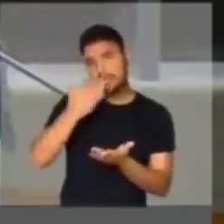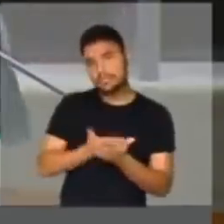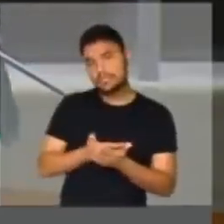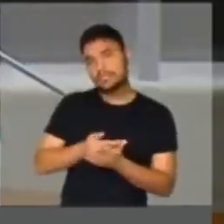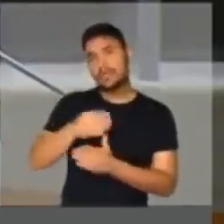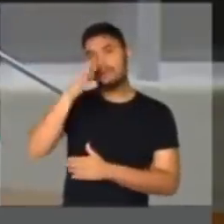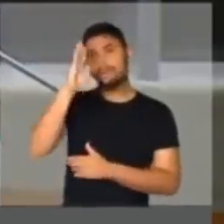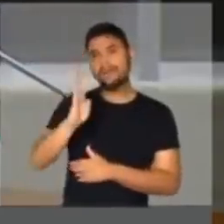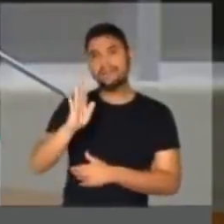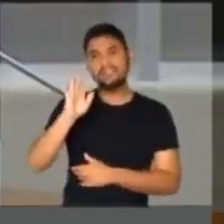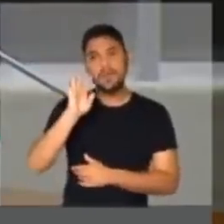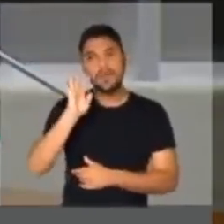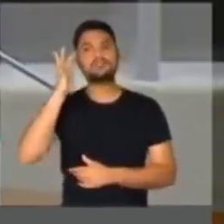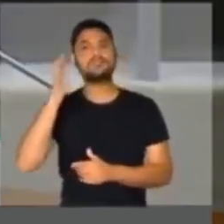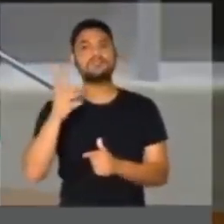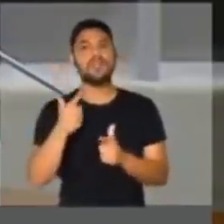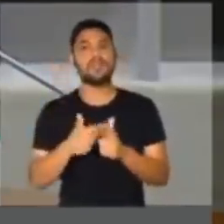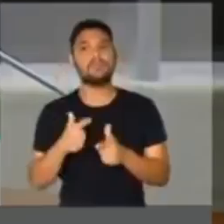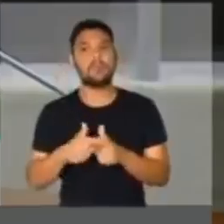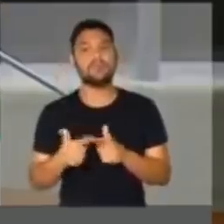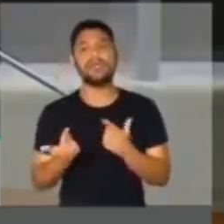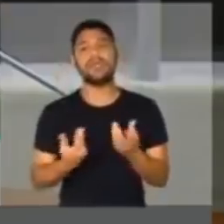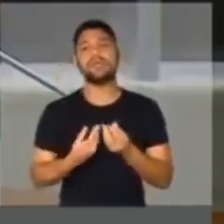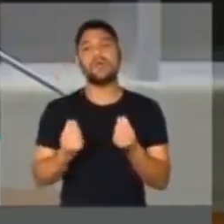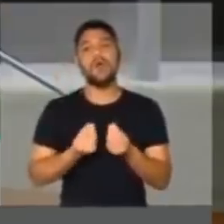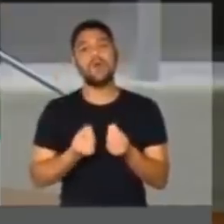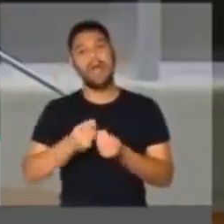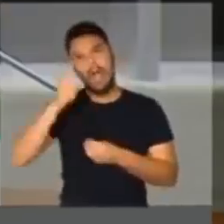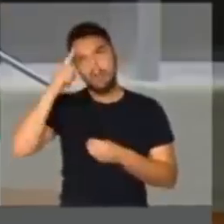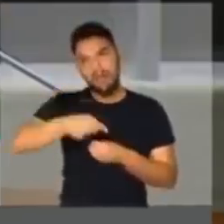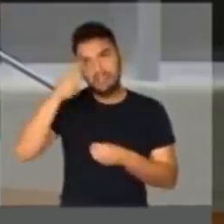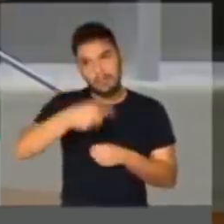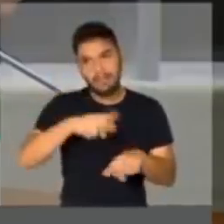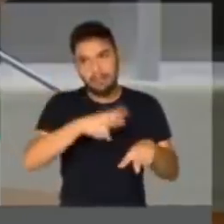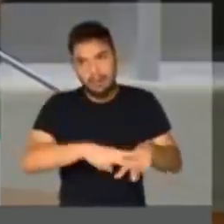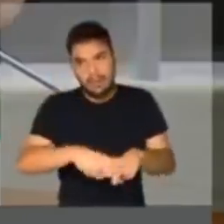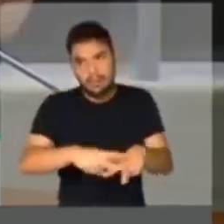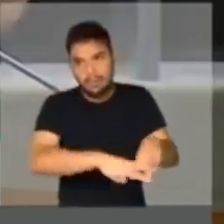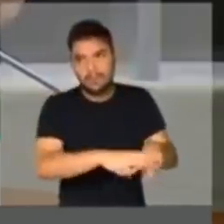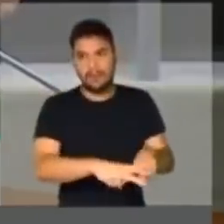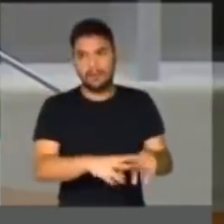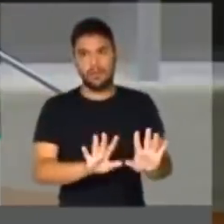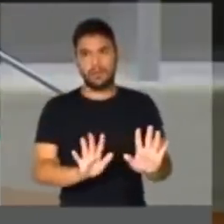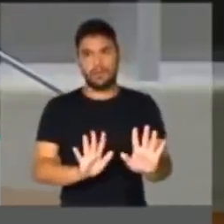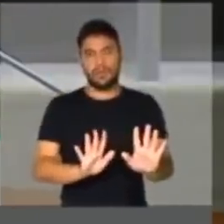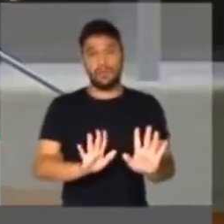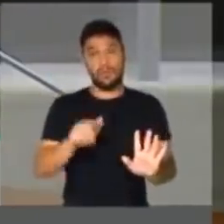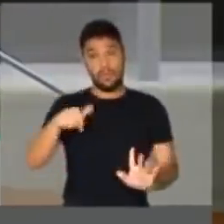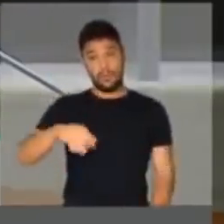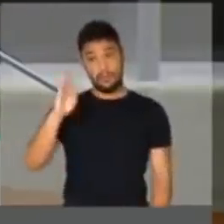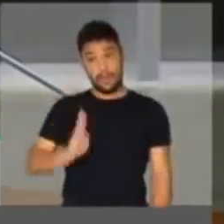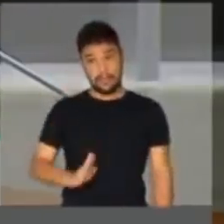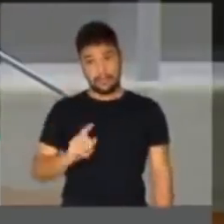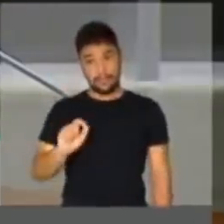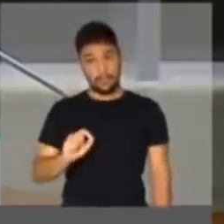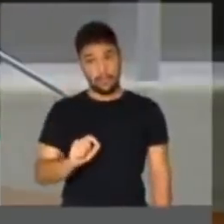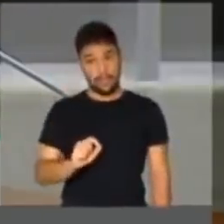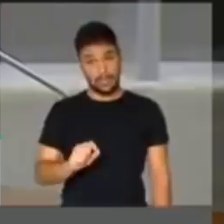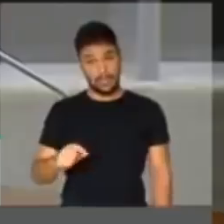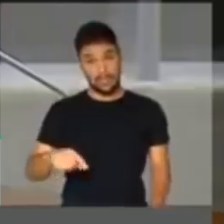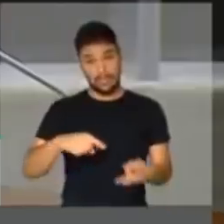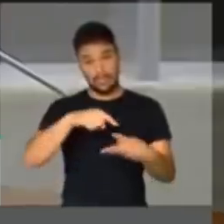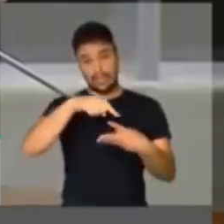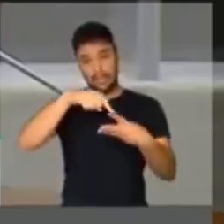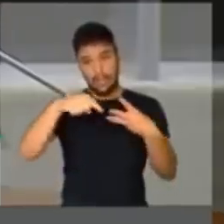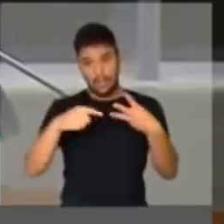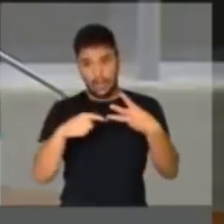Brasil resolve seus problemas a partir do encarceramento. Aliás, o Brasil é o terceiro país com maior número de